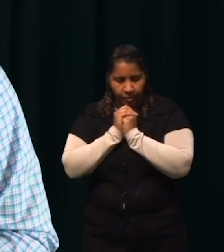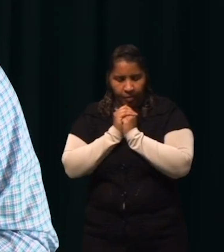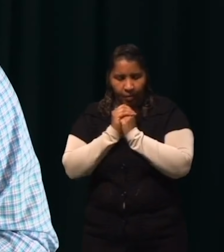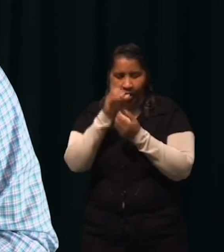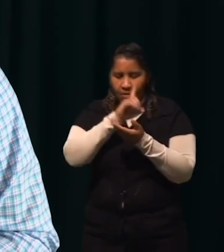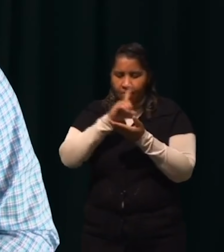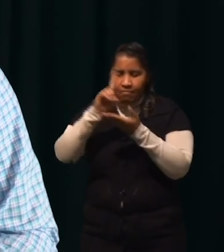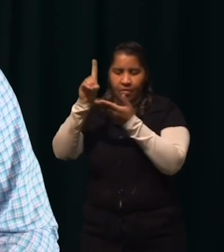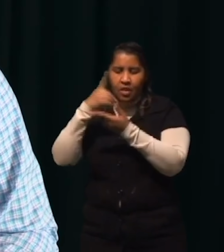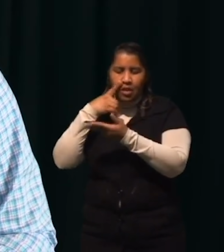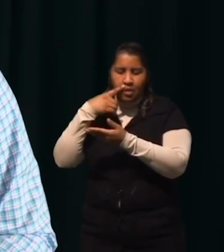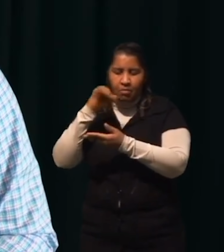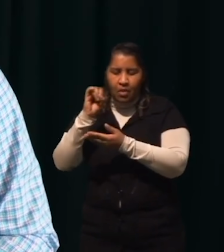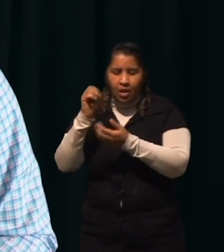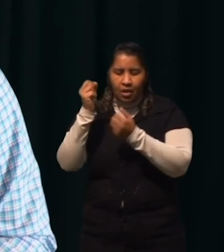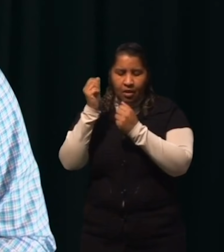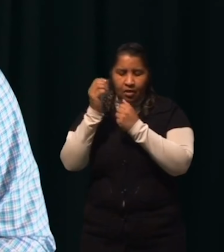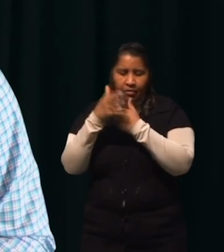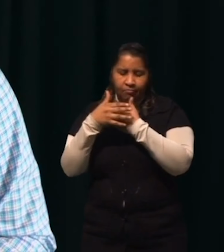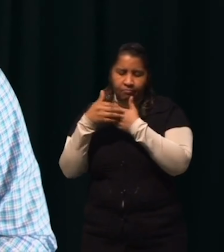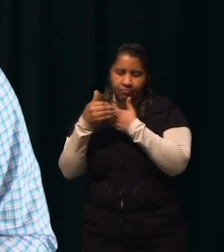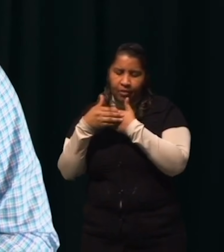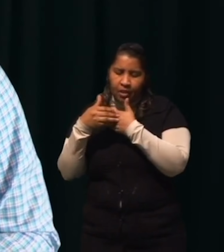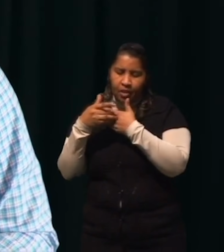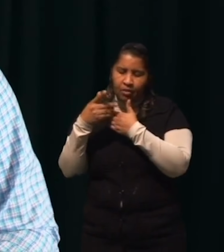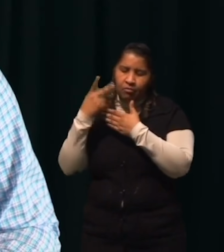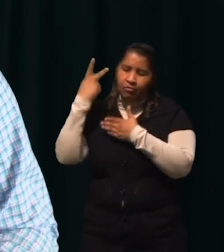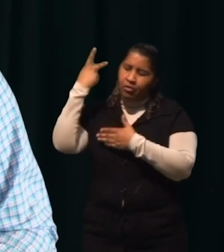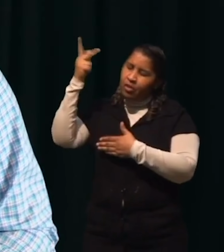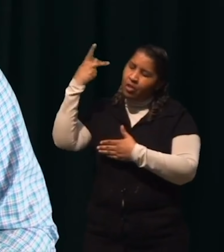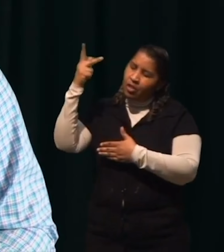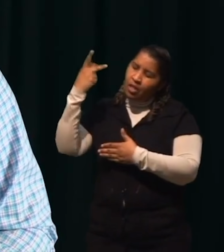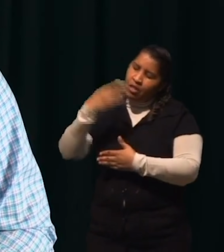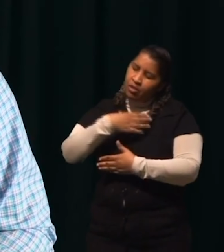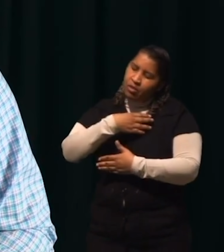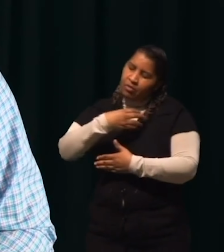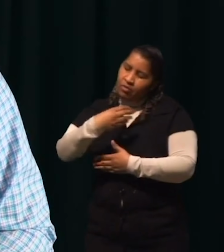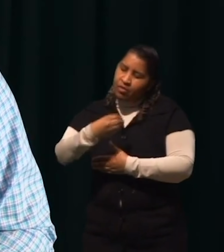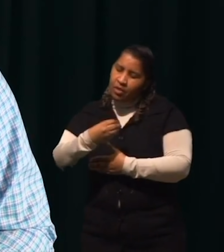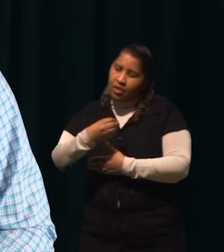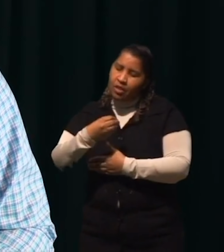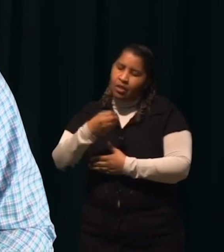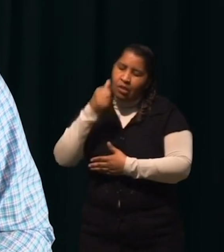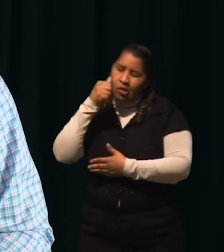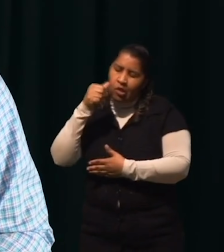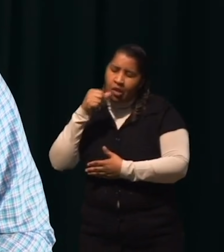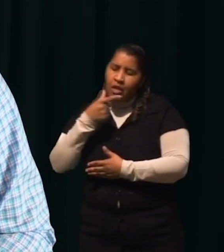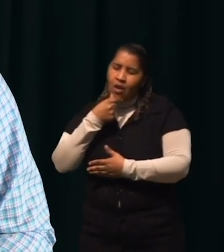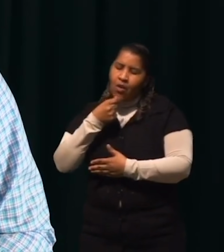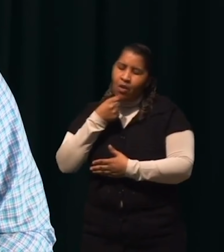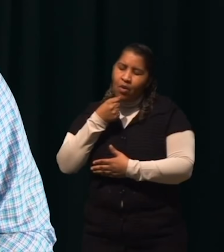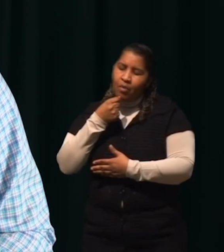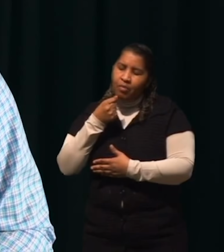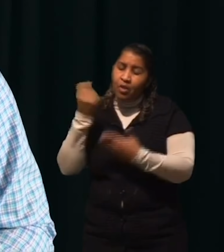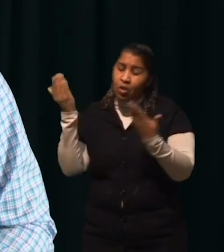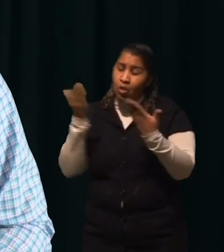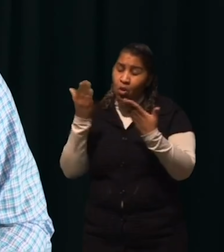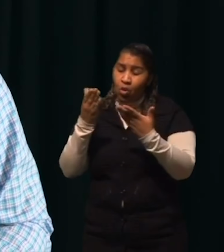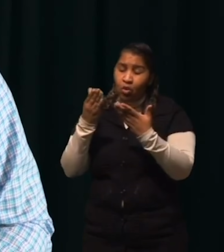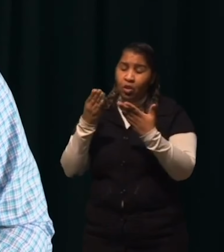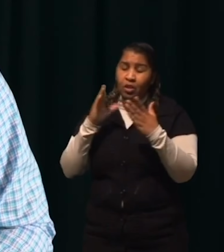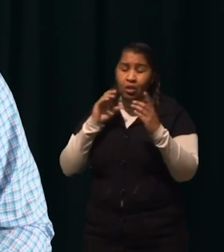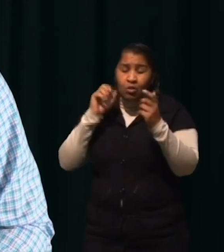querido, teus filhos e tuas filhas se reúnem essa noite com um só propósito,